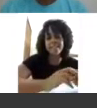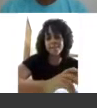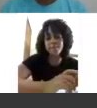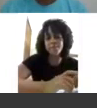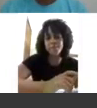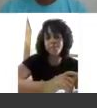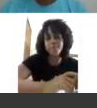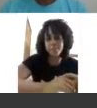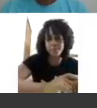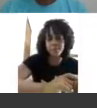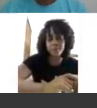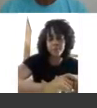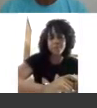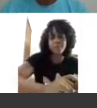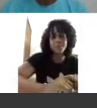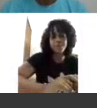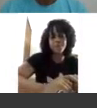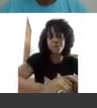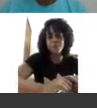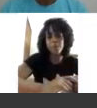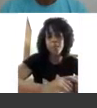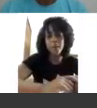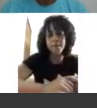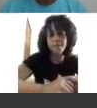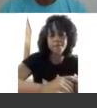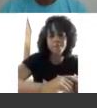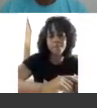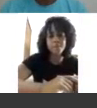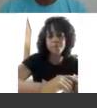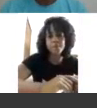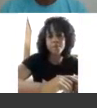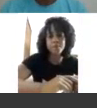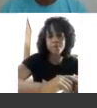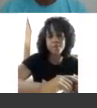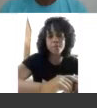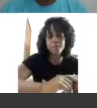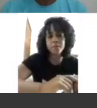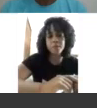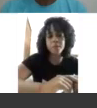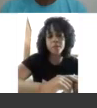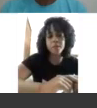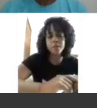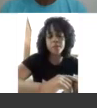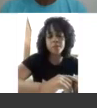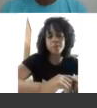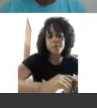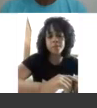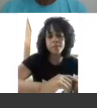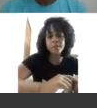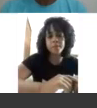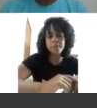revigoroso mesmo como estudante. Agradecer também por participar desse projeto multidisciplinar, e esse